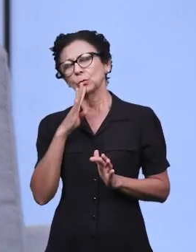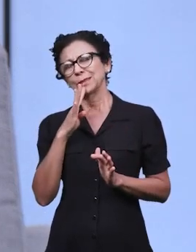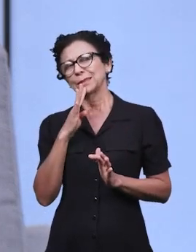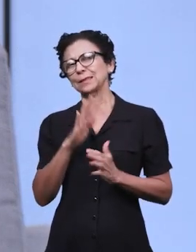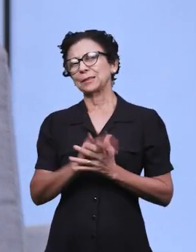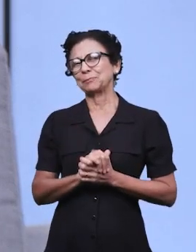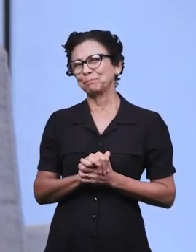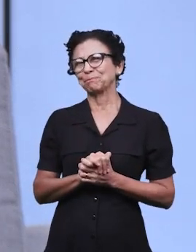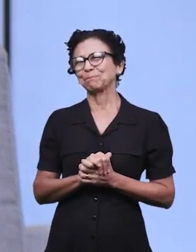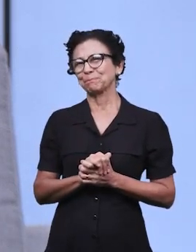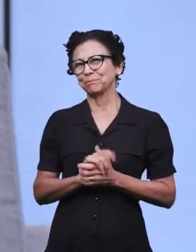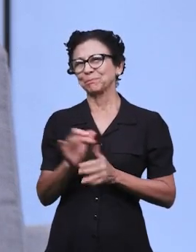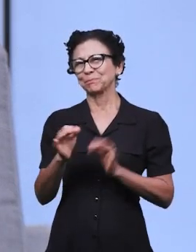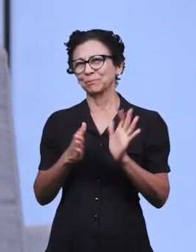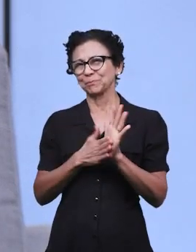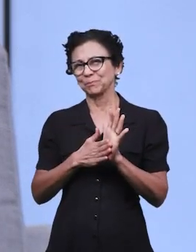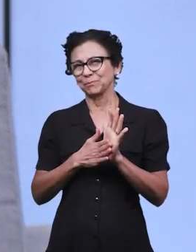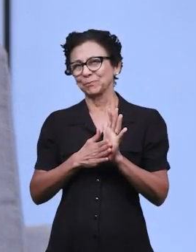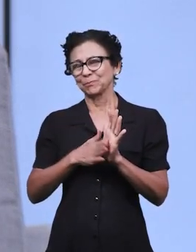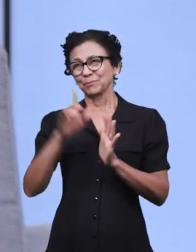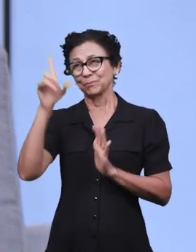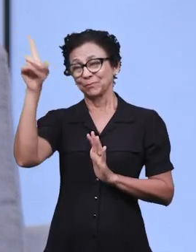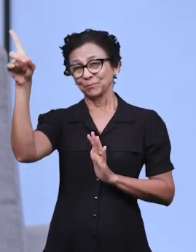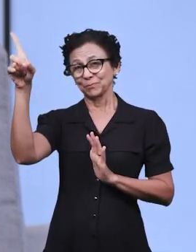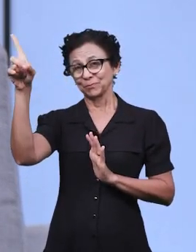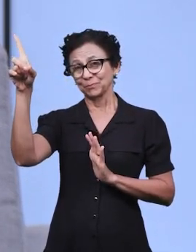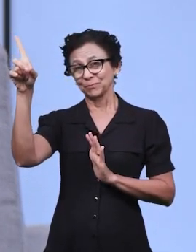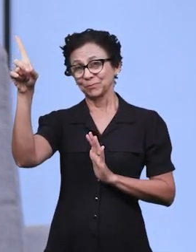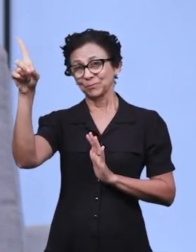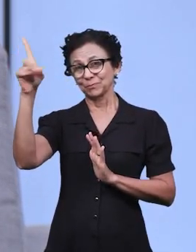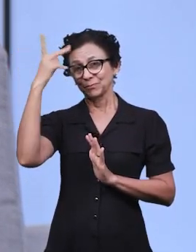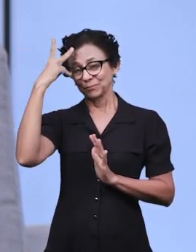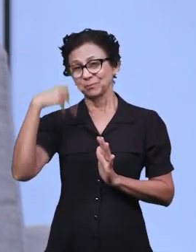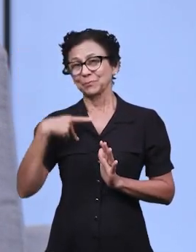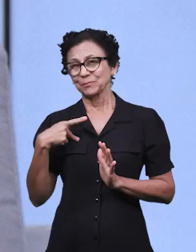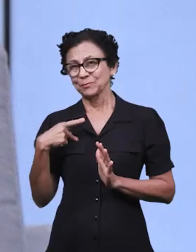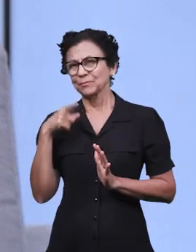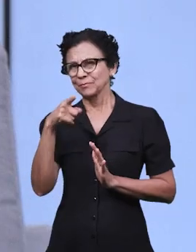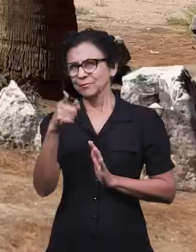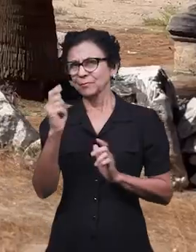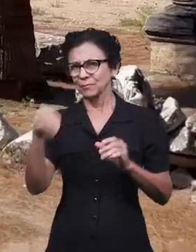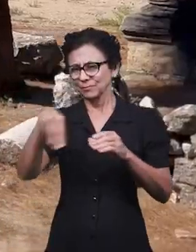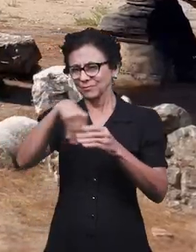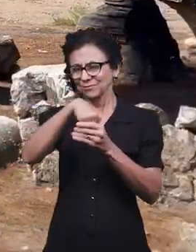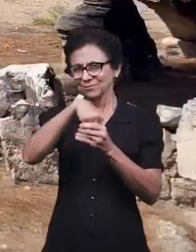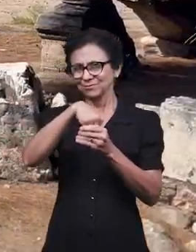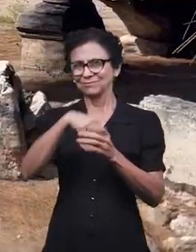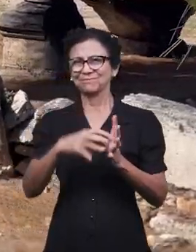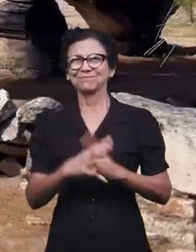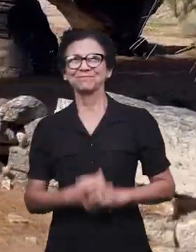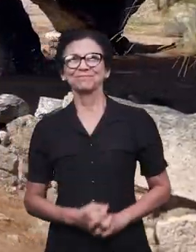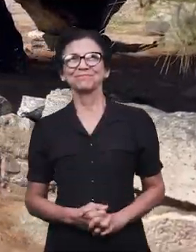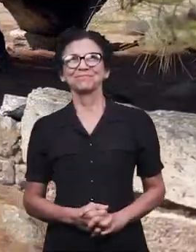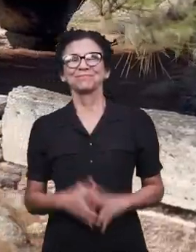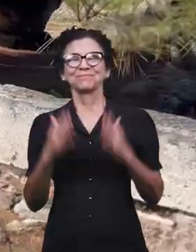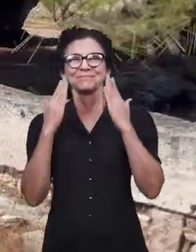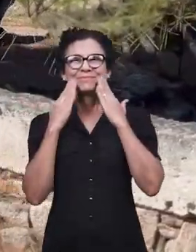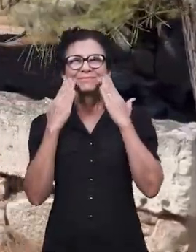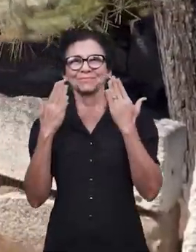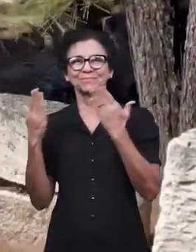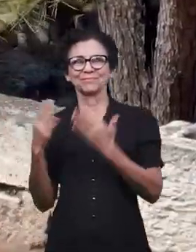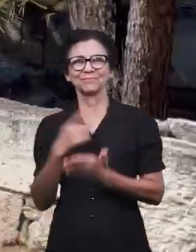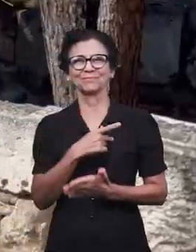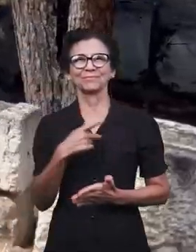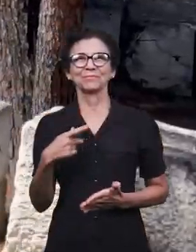mais sobre o projeto de Deus para o homem no qual você pode estar incluído. E agora eu apresento os pastores que estão